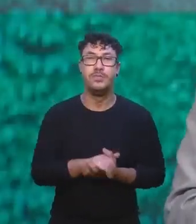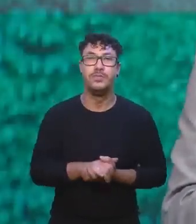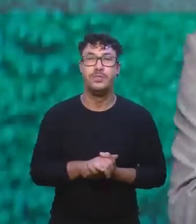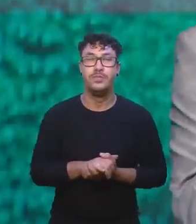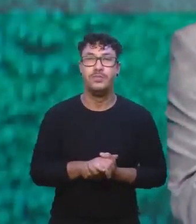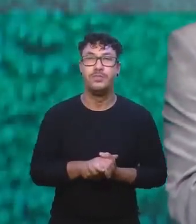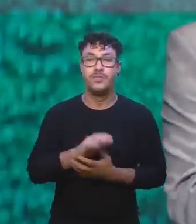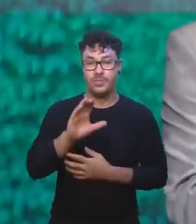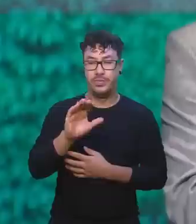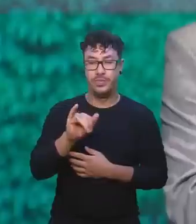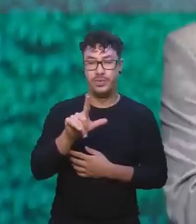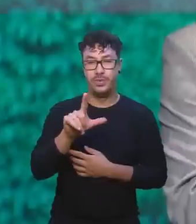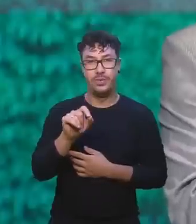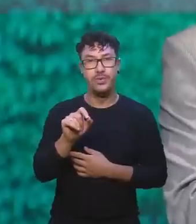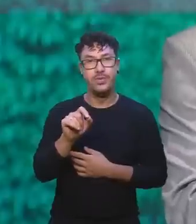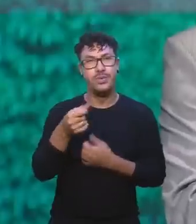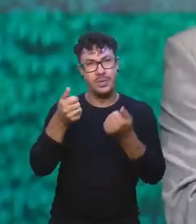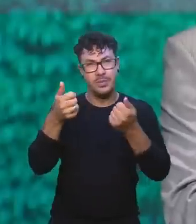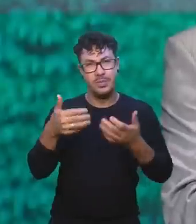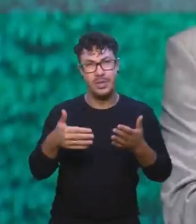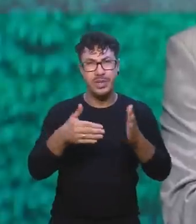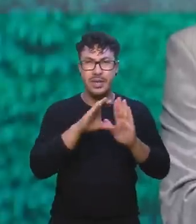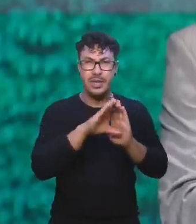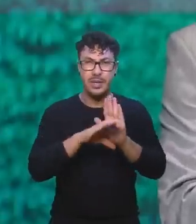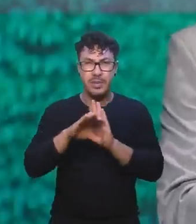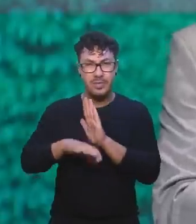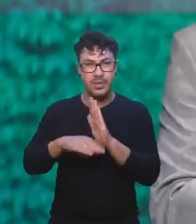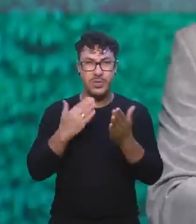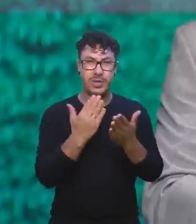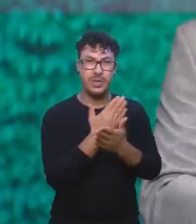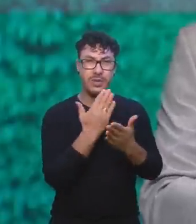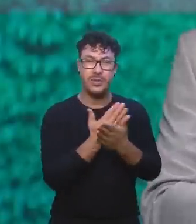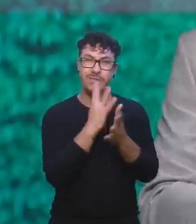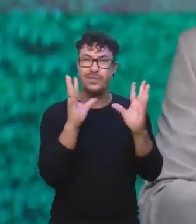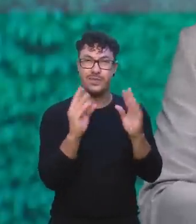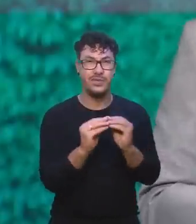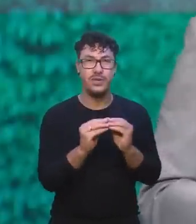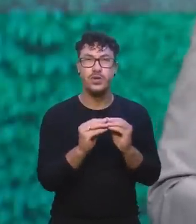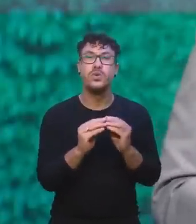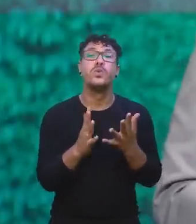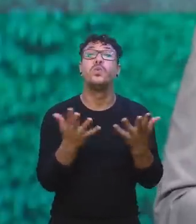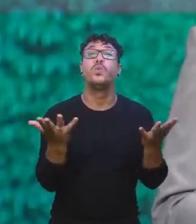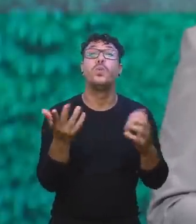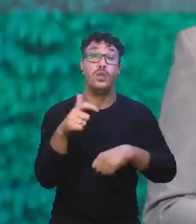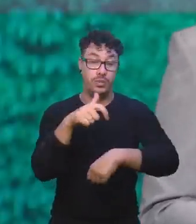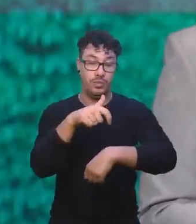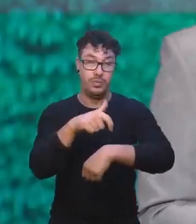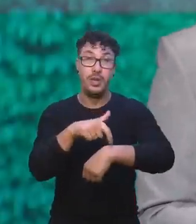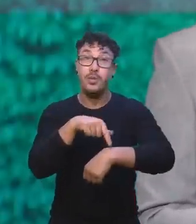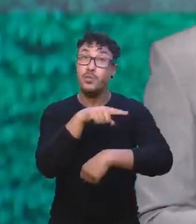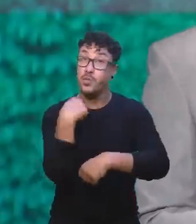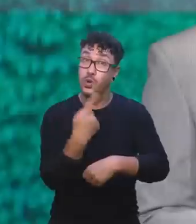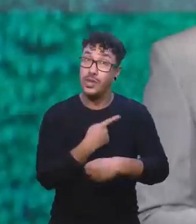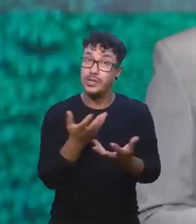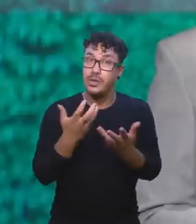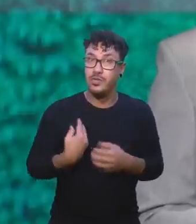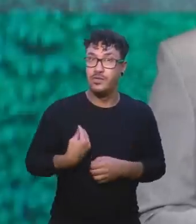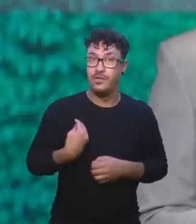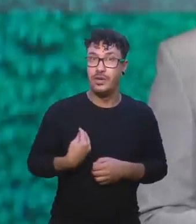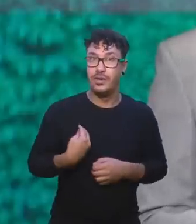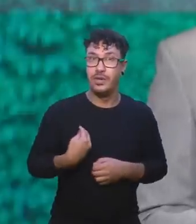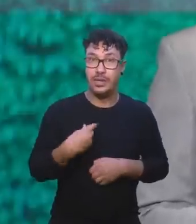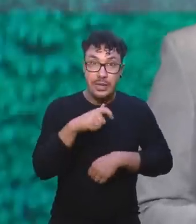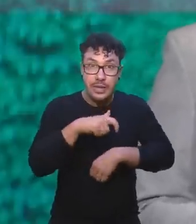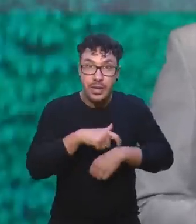E Camilo, num dos capítulos, quase que fazendo uma síntese, nos propõe em que tempo nós queremos viver, tempo do